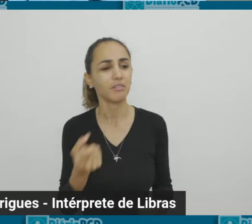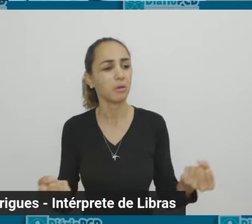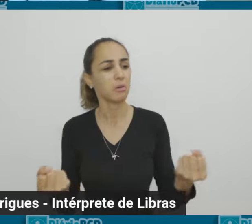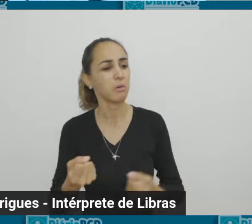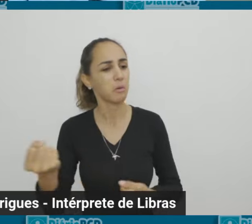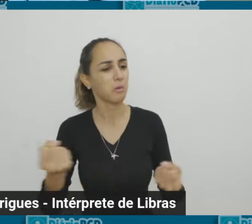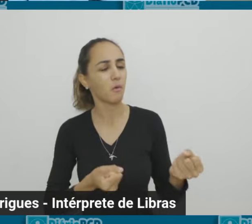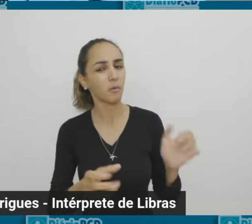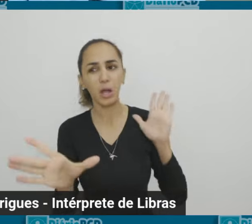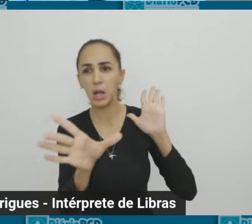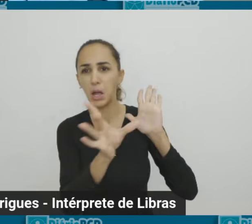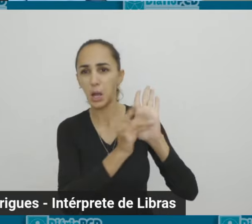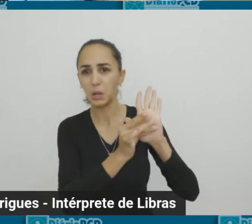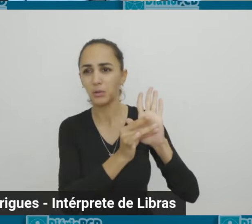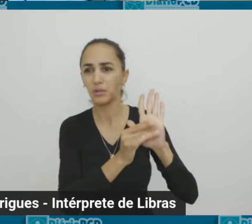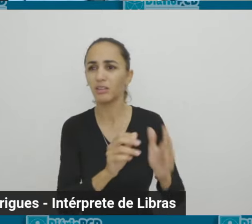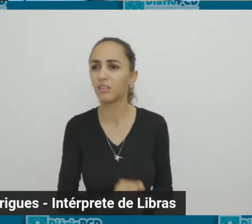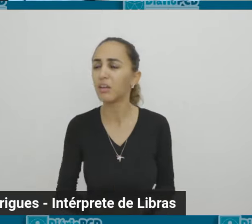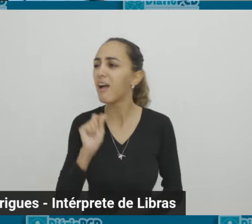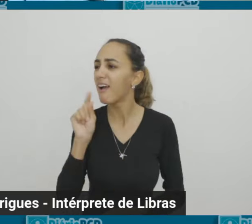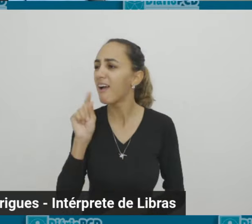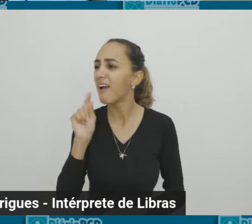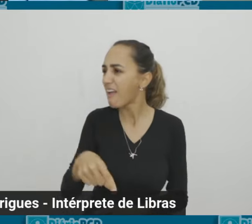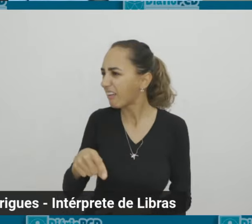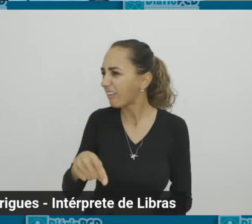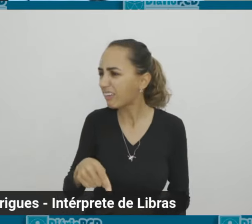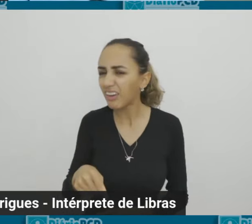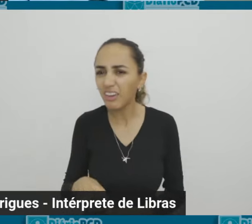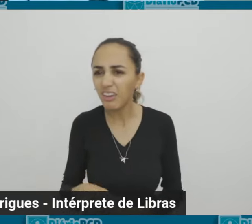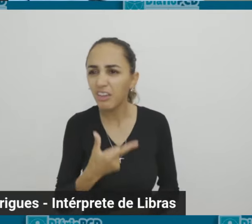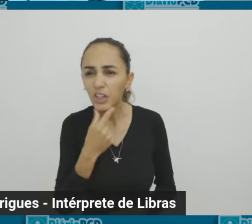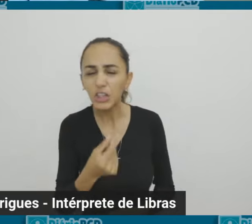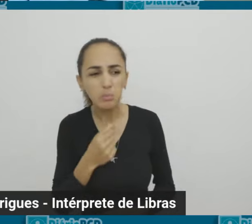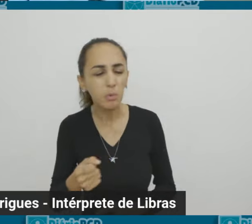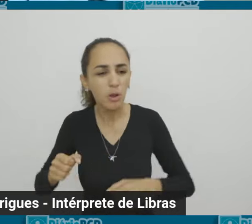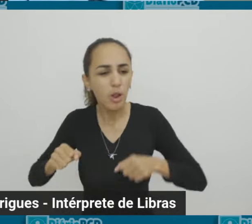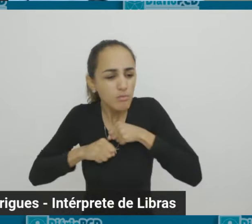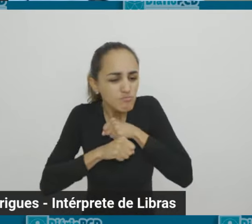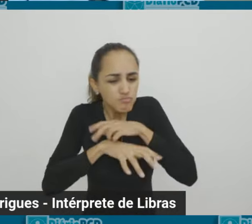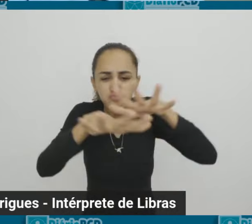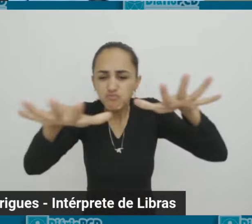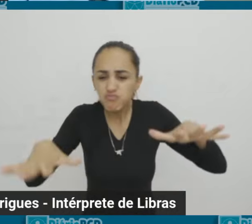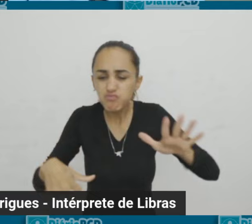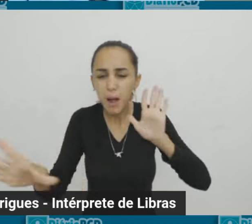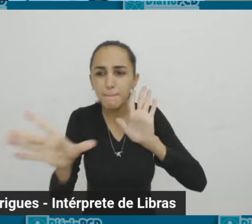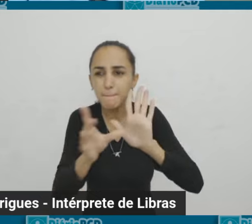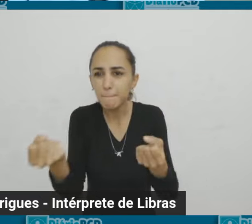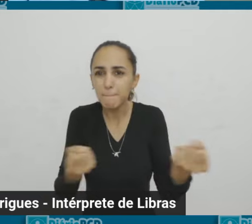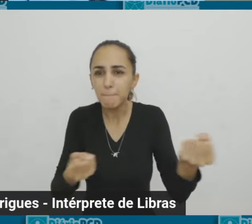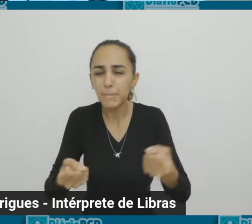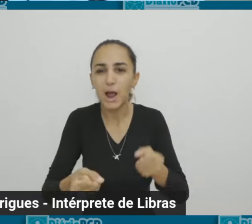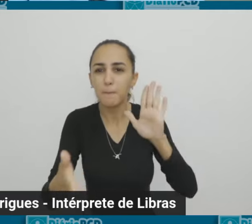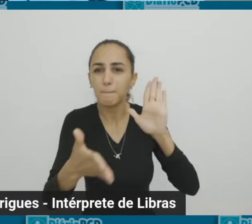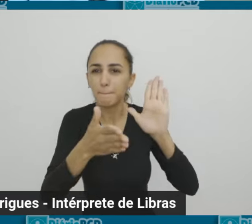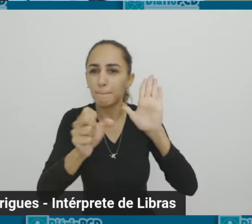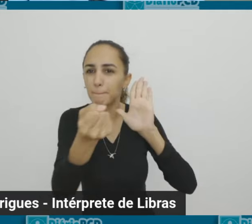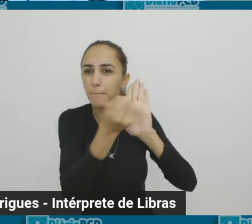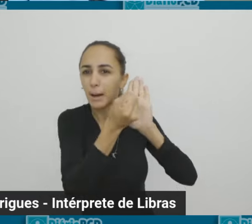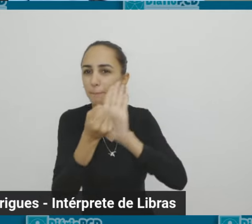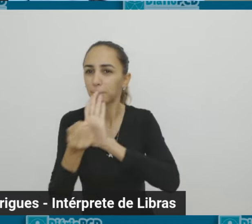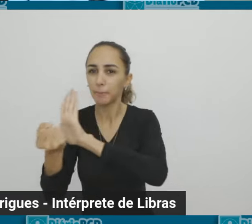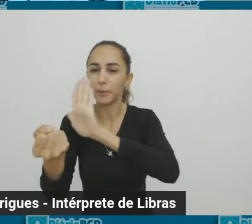Deus, quem é esse Harry Potter que tomou Manaus com os adesivos no carro e tudo? E a gente começou a